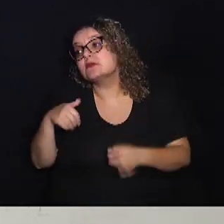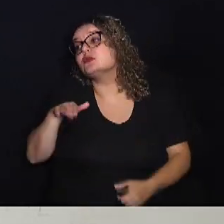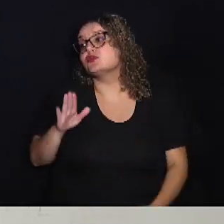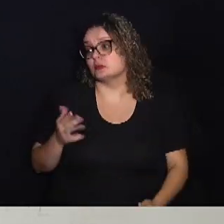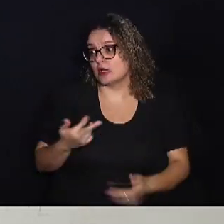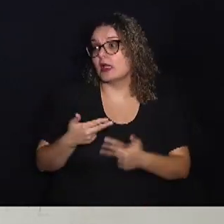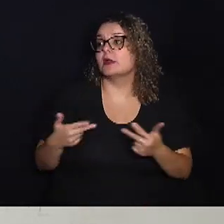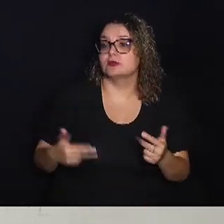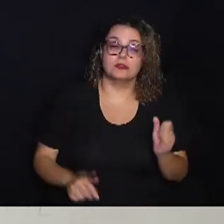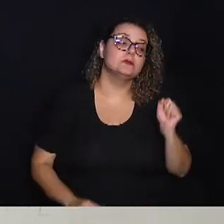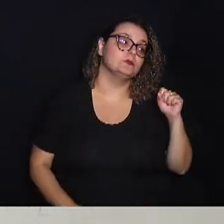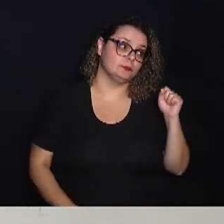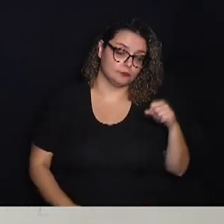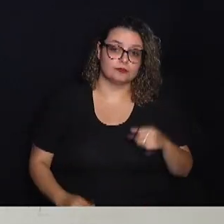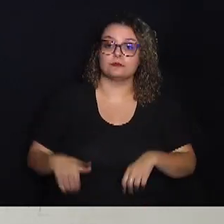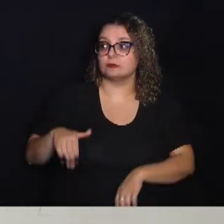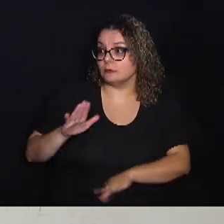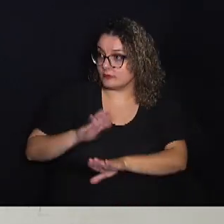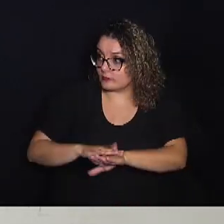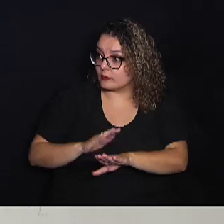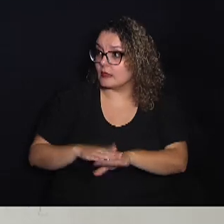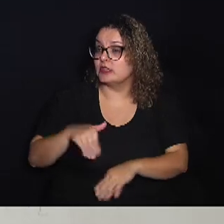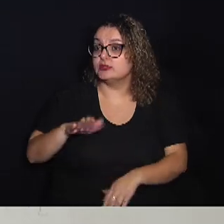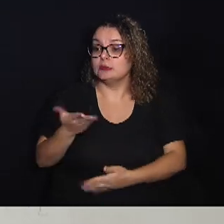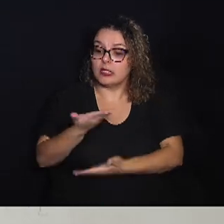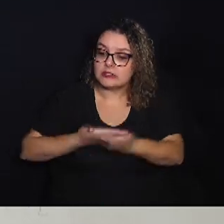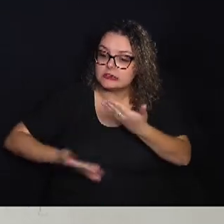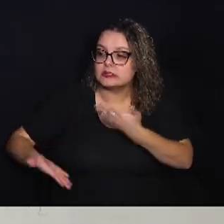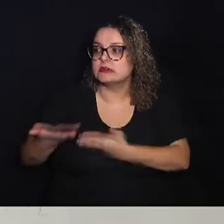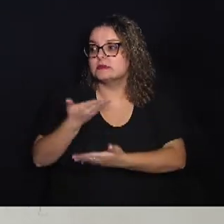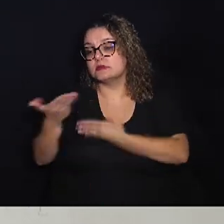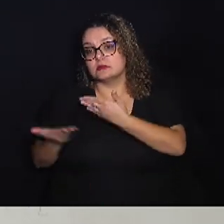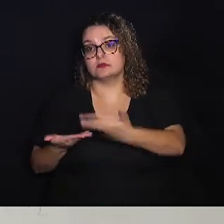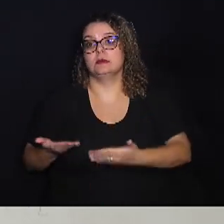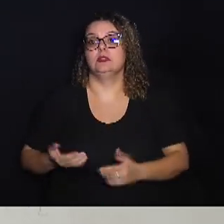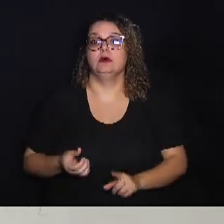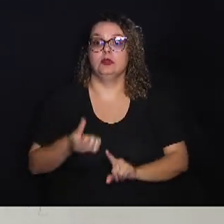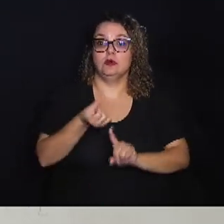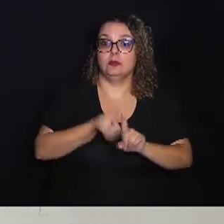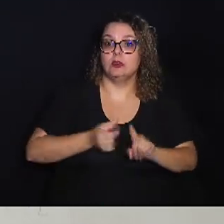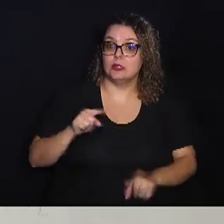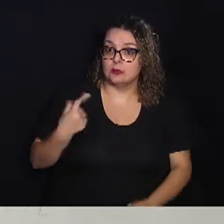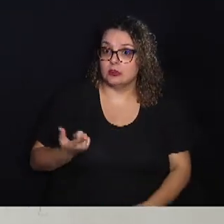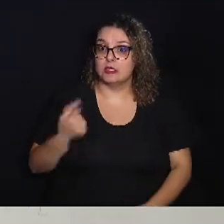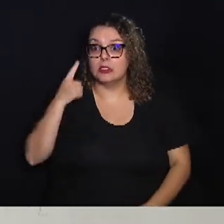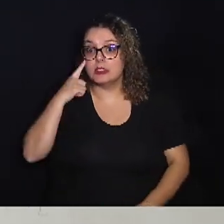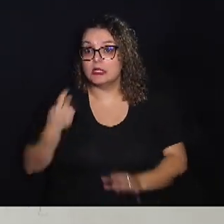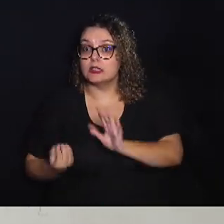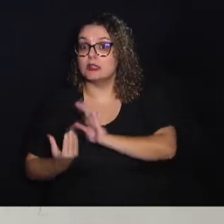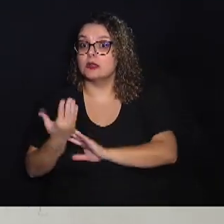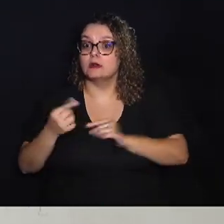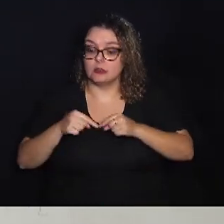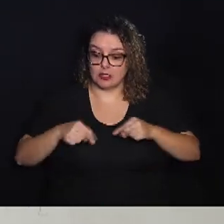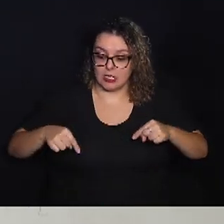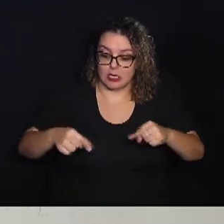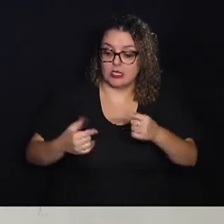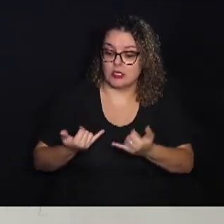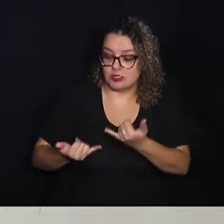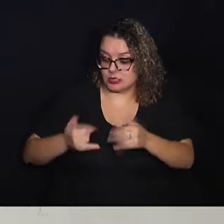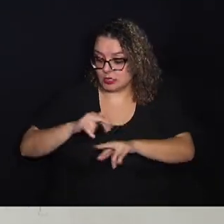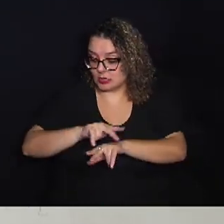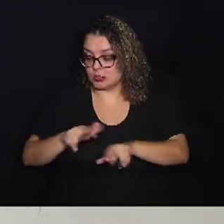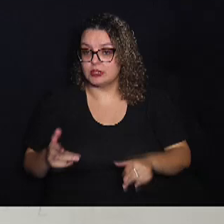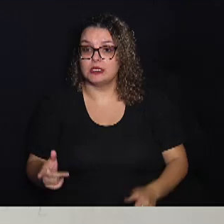mais atividades, de mais integração, né? Para o próximo semestre nós estamos criando a nossa sala de jogos, né? Então